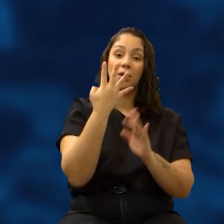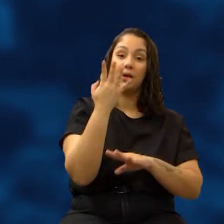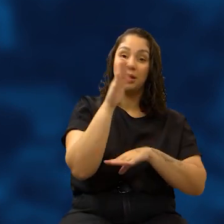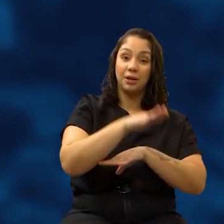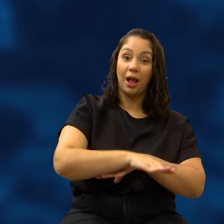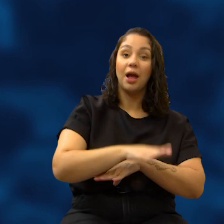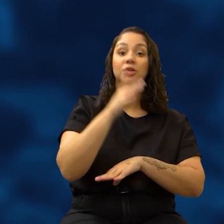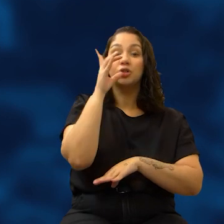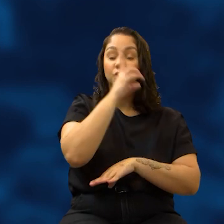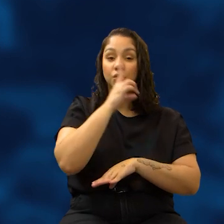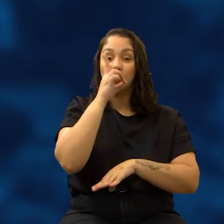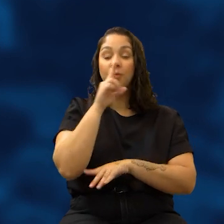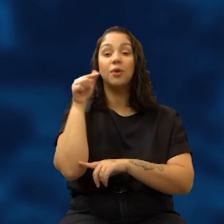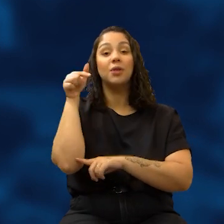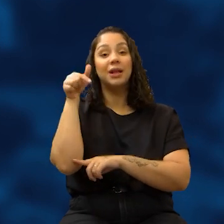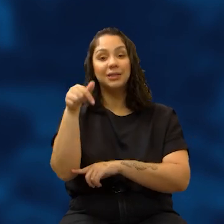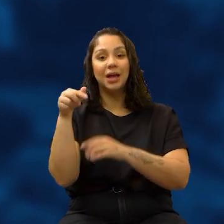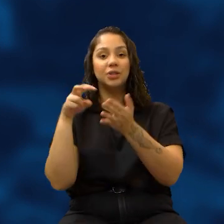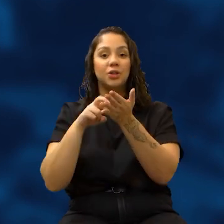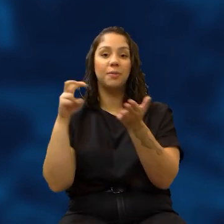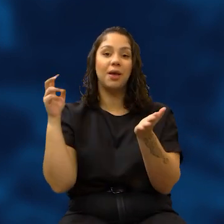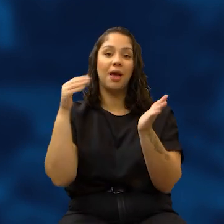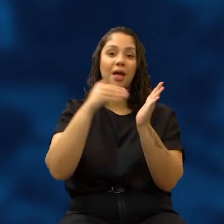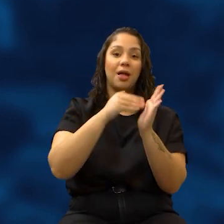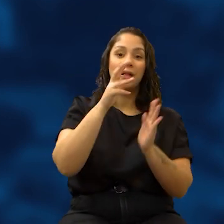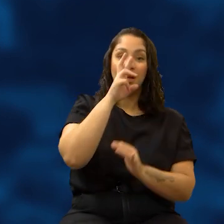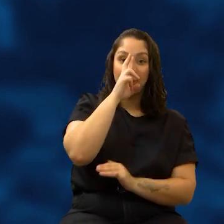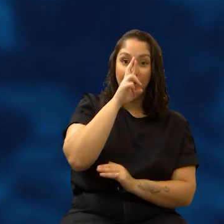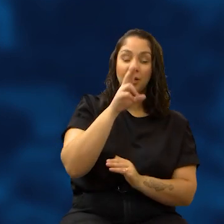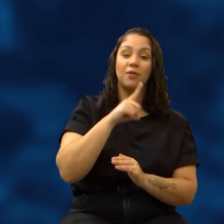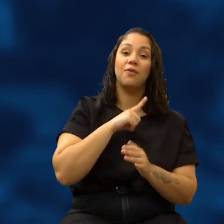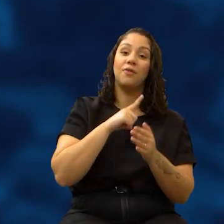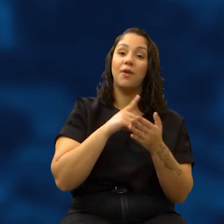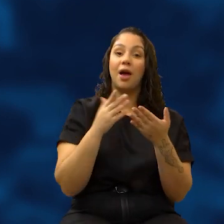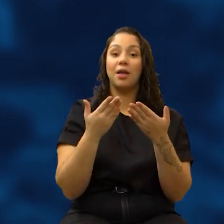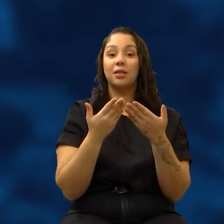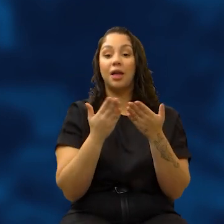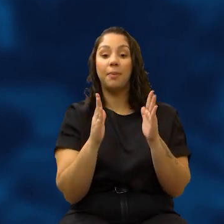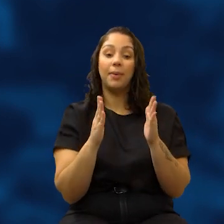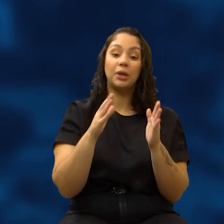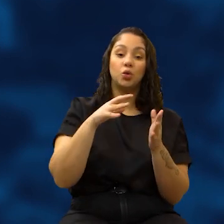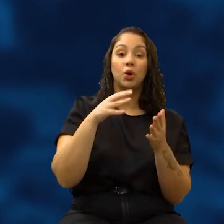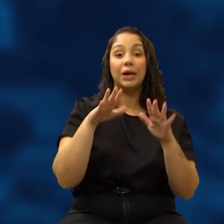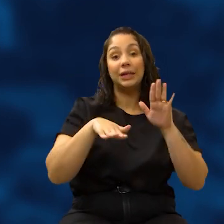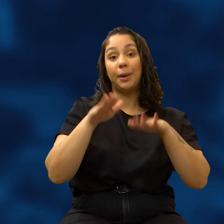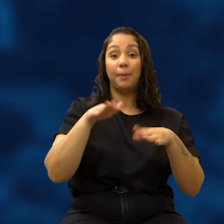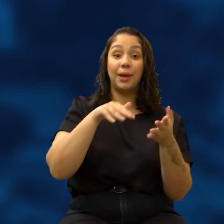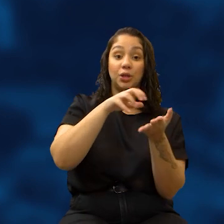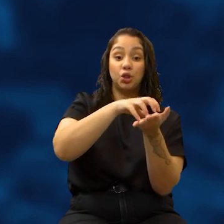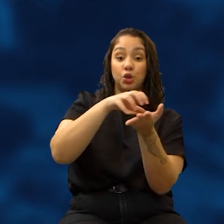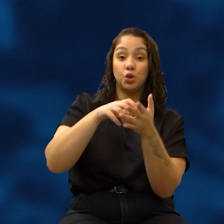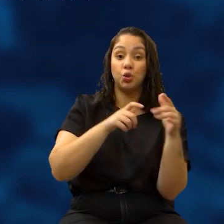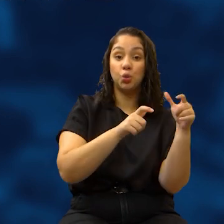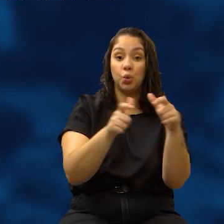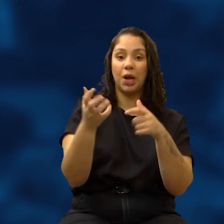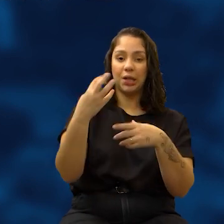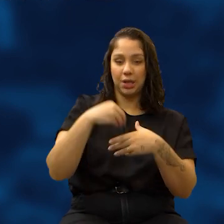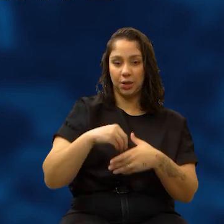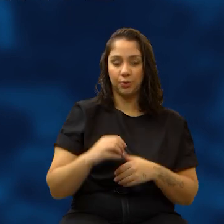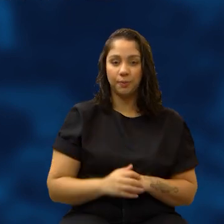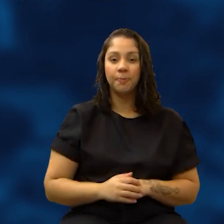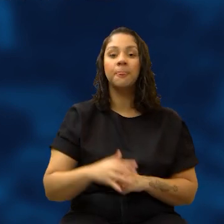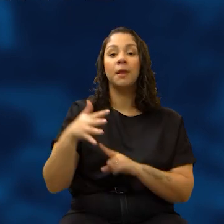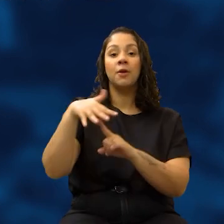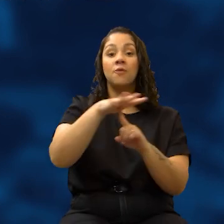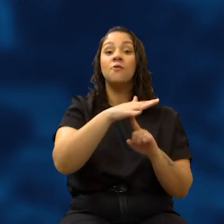da tarde e no domingo de Páscoa, das 7 da manhã ao meio-dia, com abertura facultativa dos boxes. As feiras